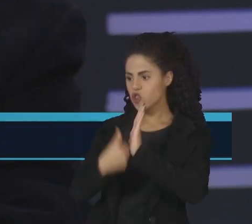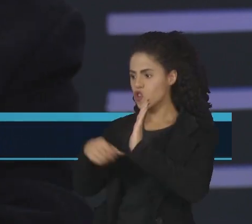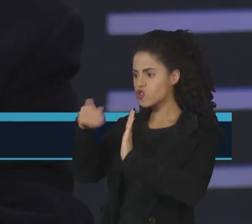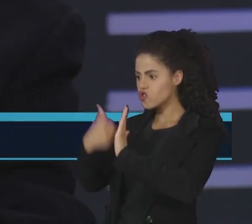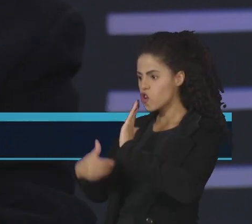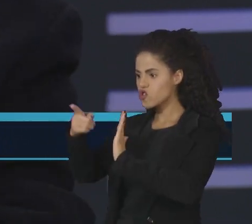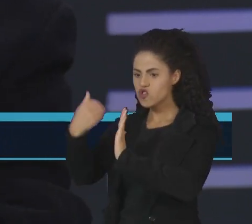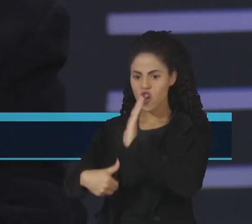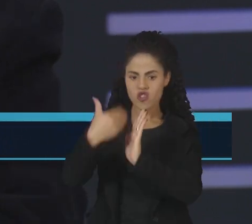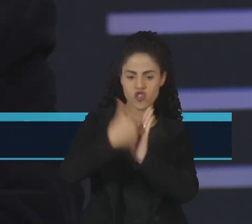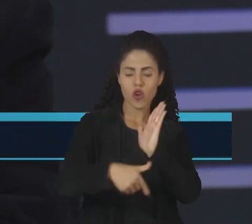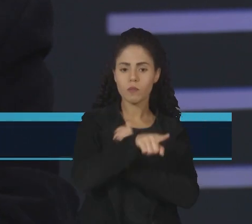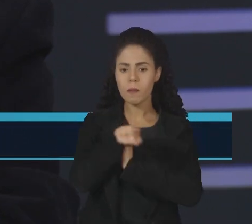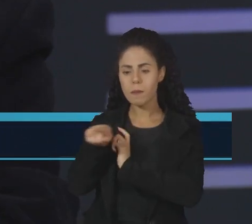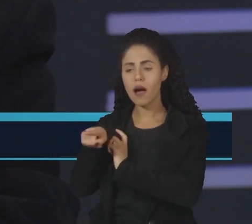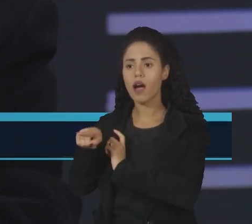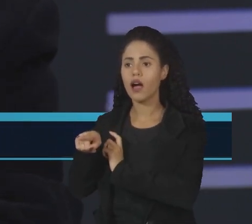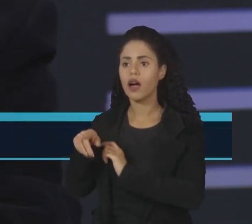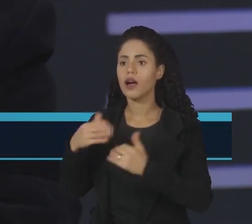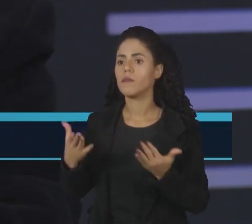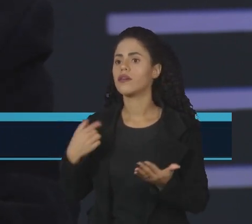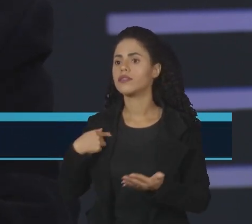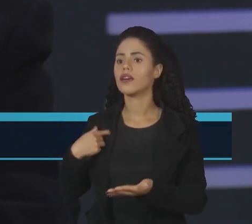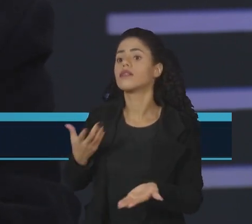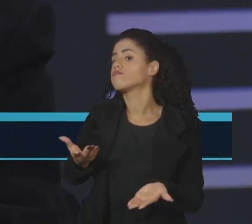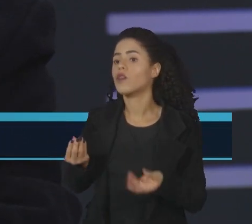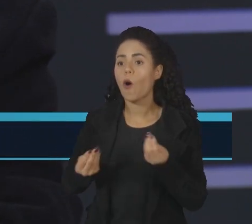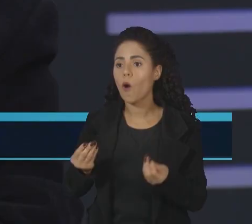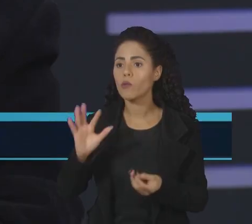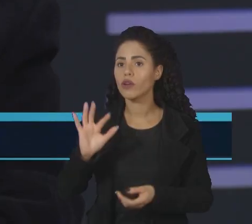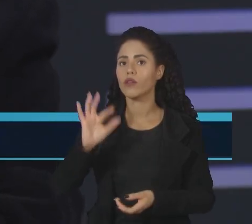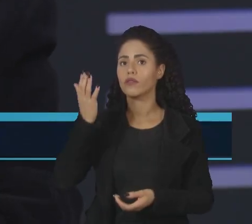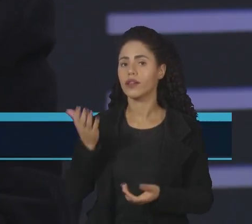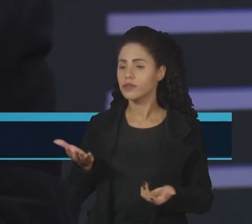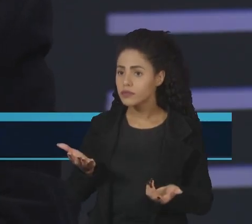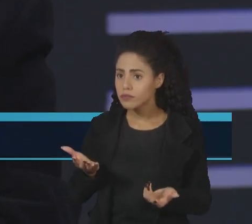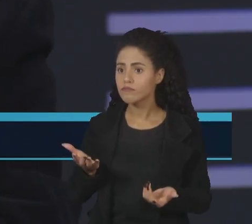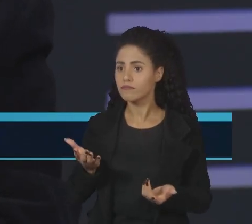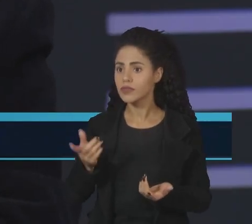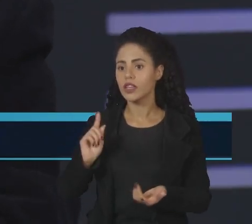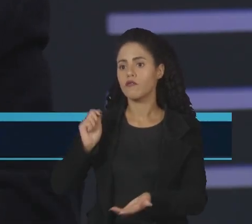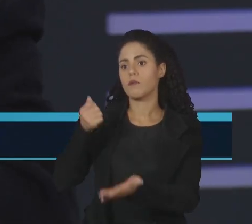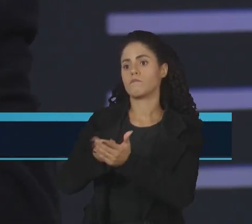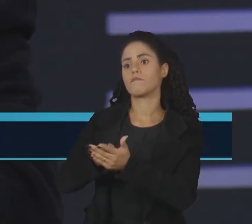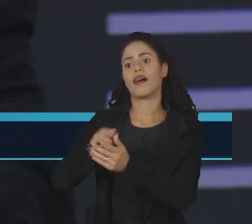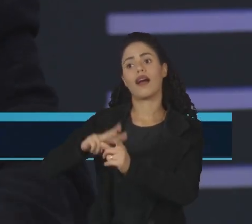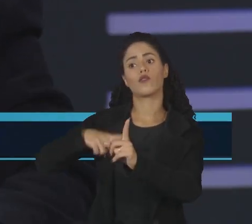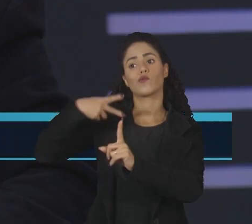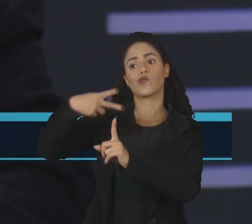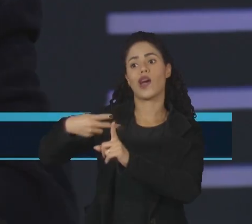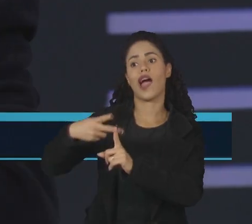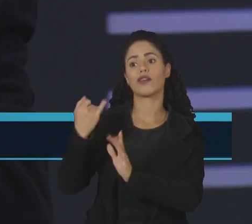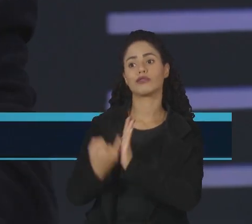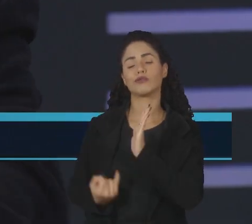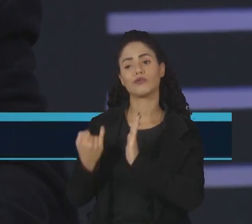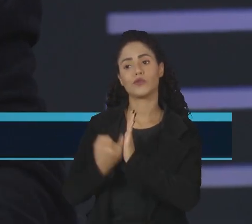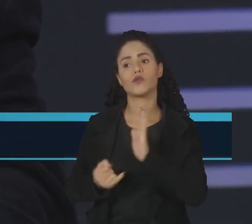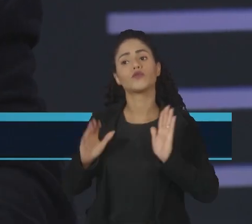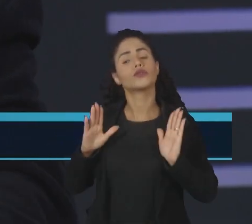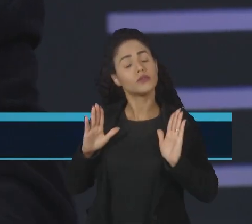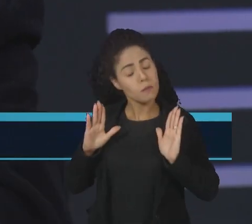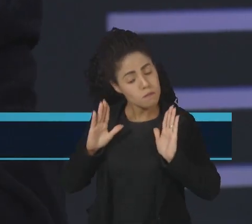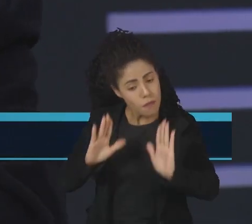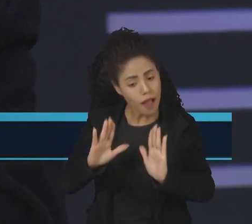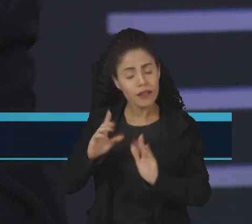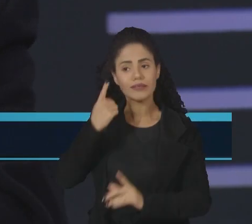consegue pressionar o governo com essas bolsas empresário que existe por aí, acaba pagando mais imposto. Mas, independente desse